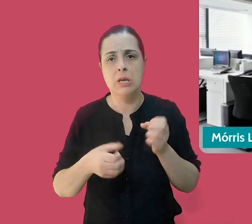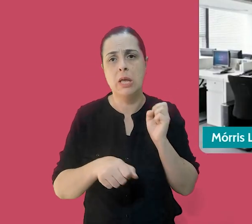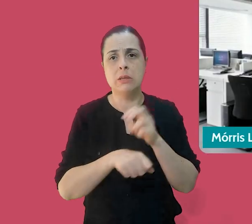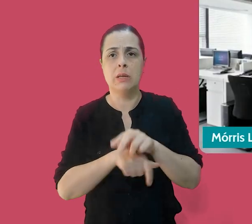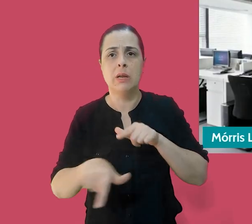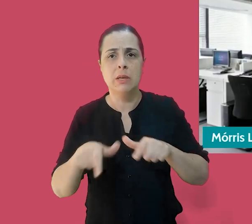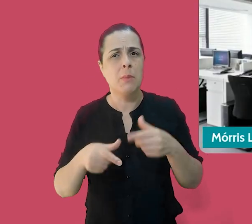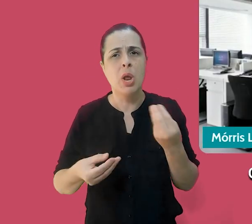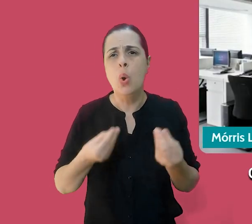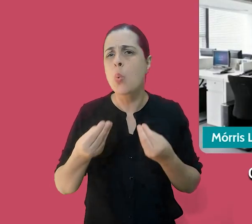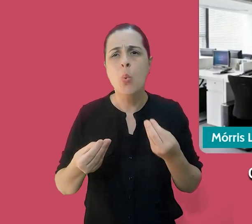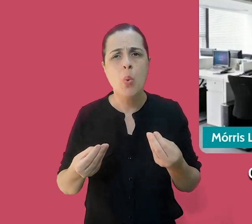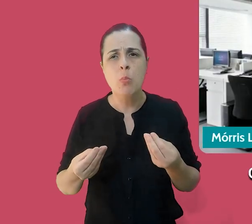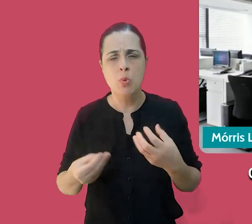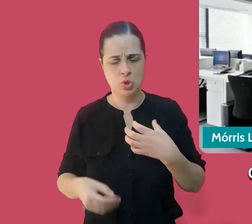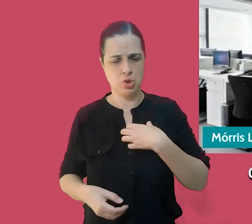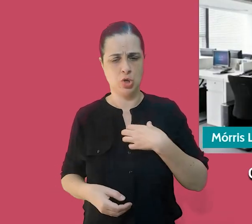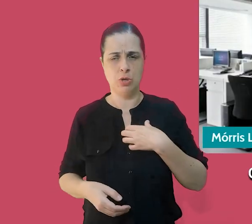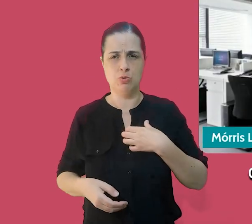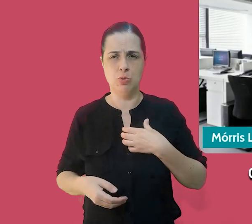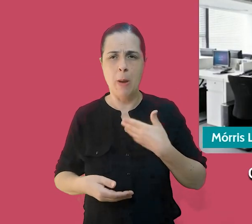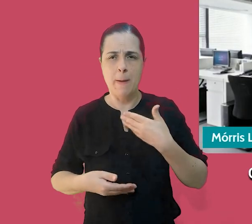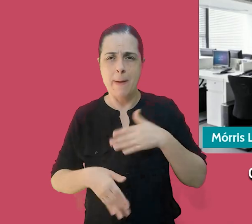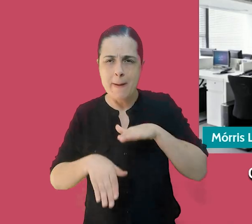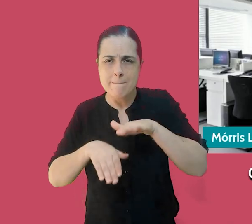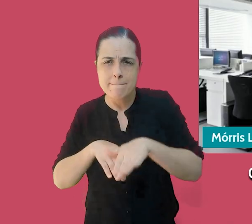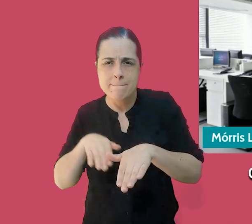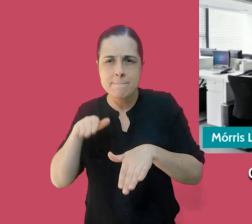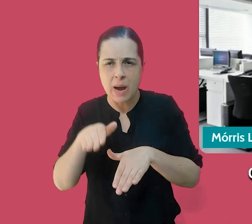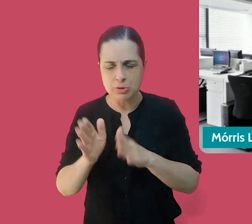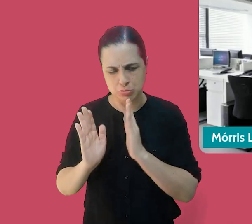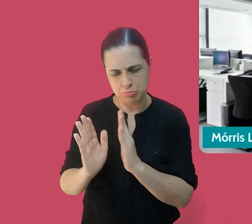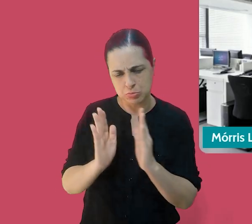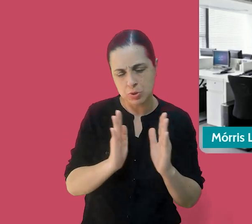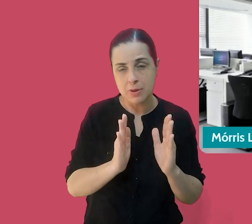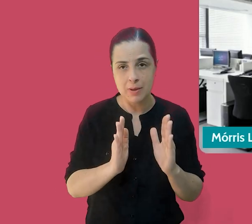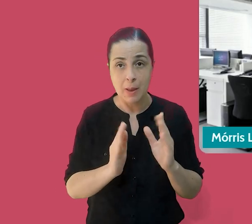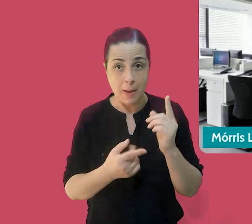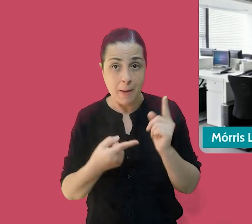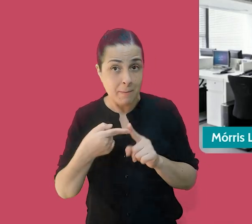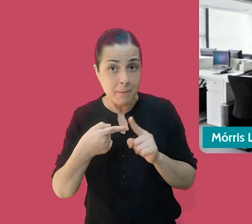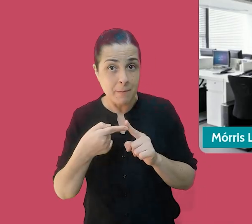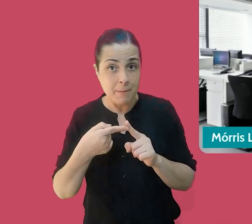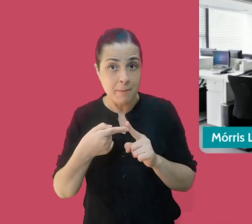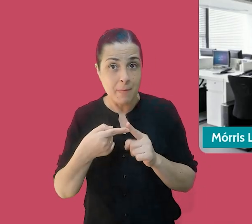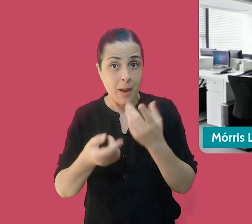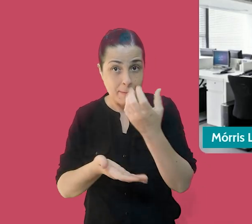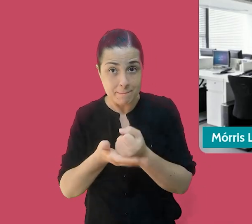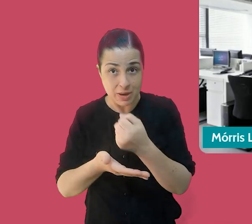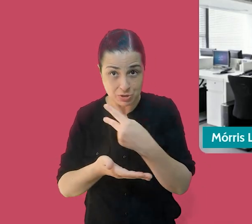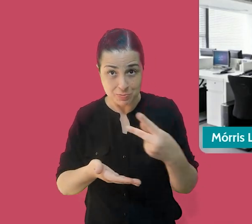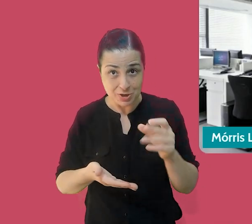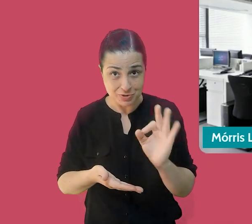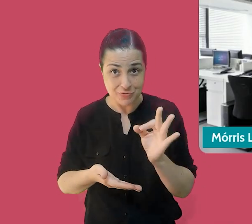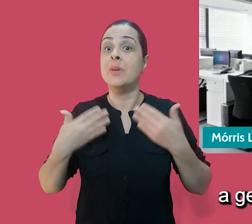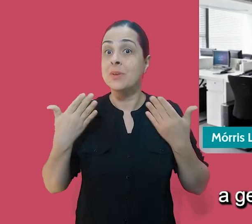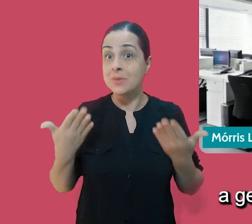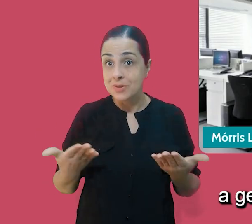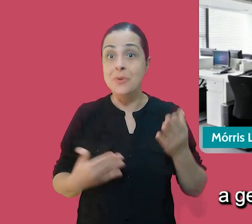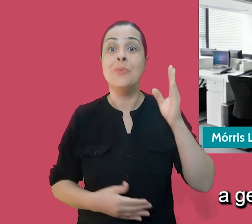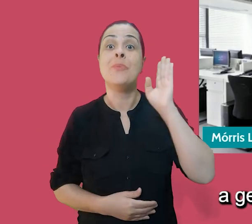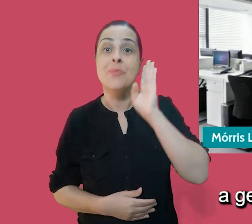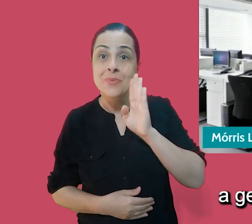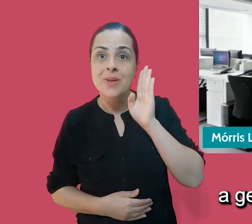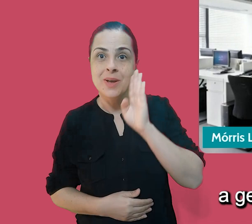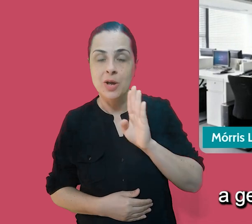seria, assim, os passos para me unir ao Maturi, baixar o app, acho, né? O que mais? Então, legal. A